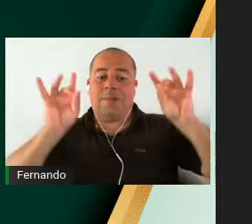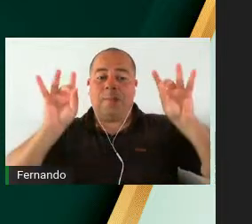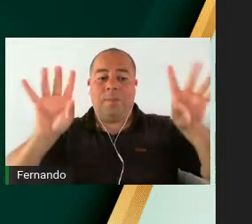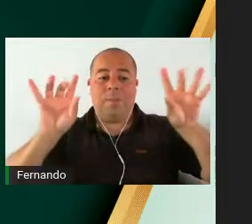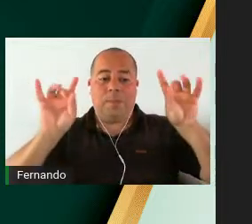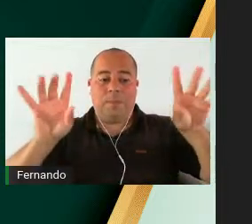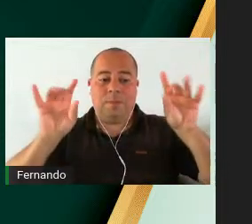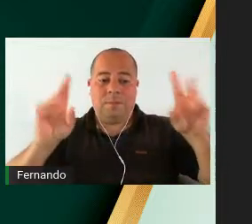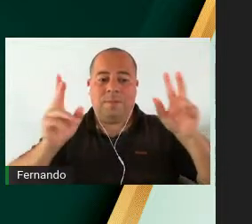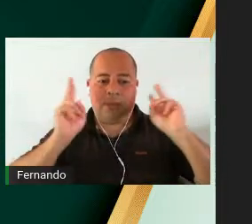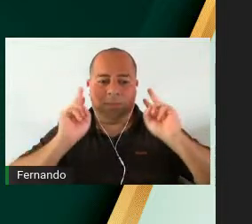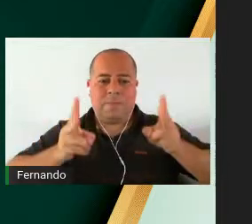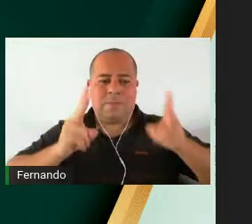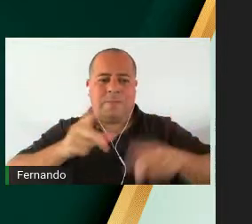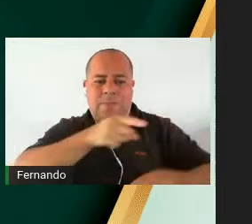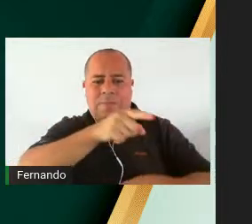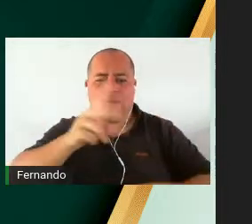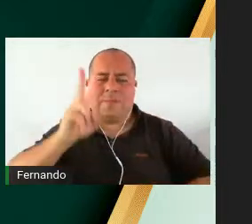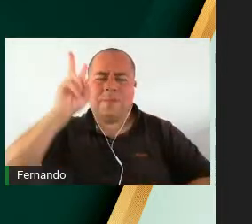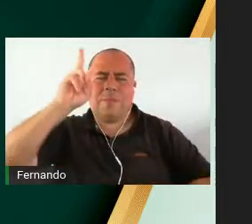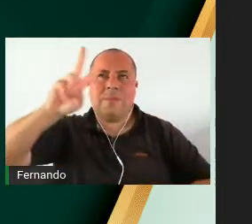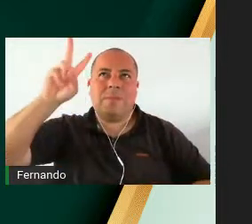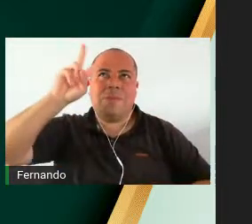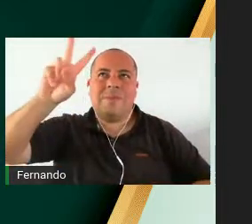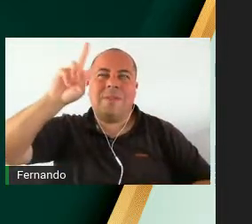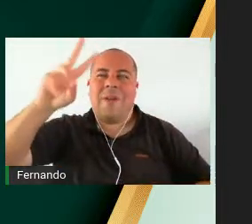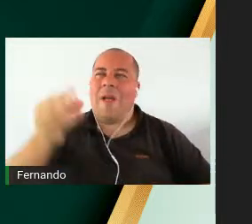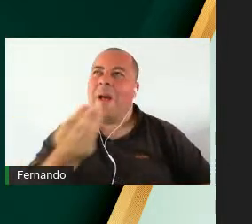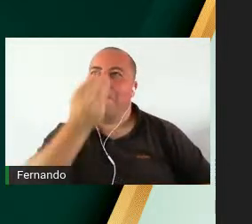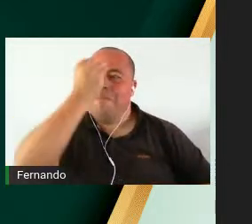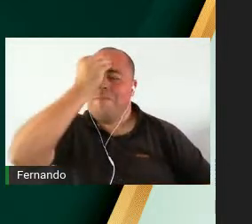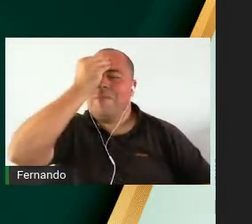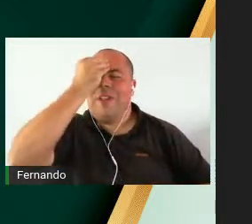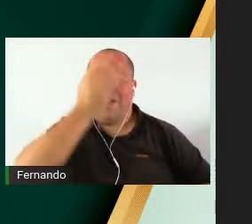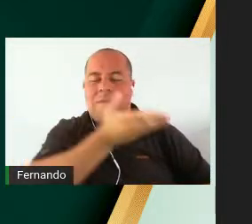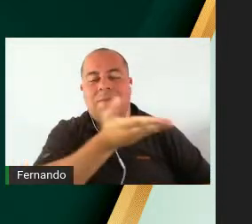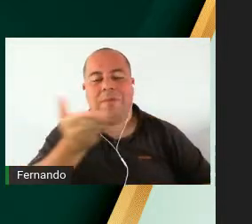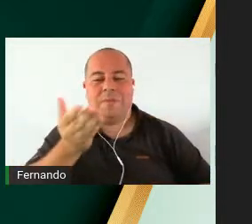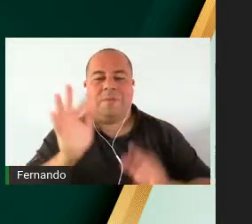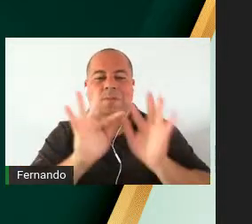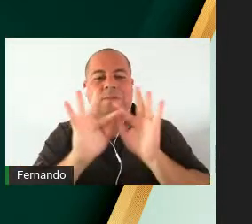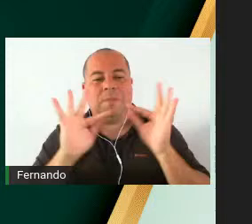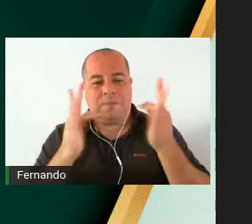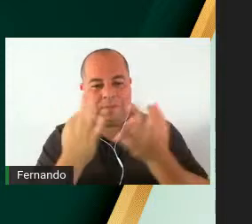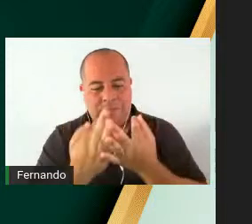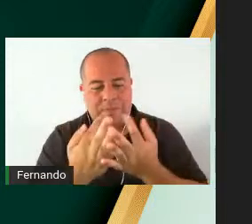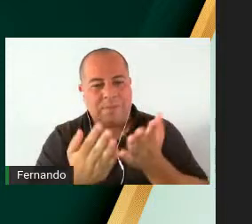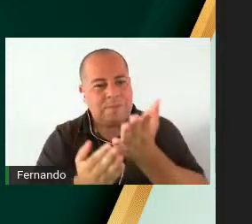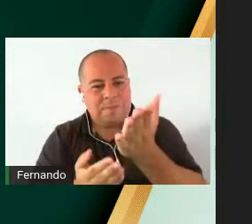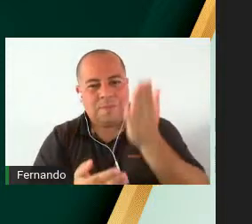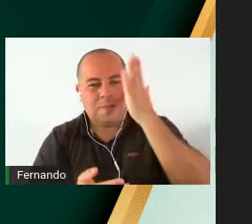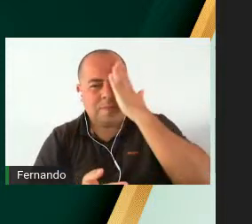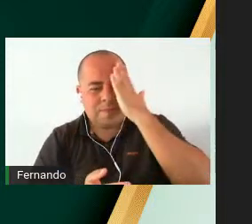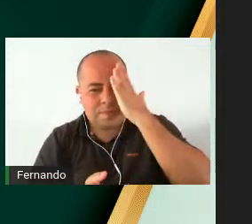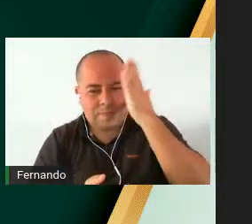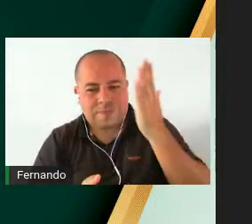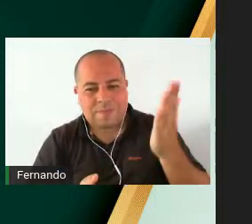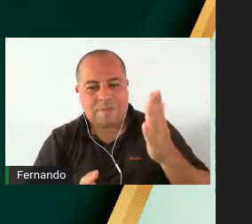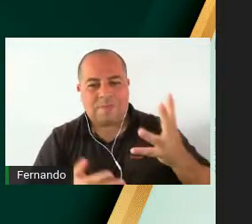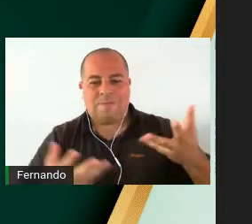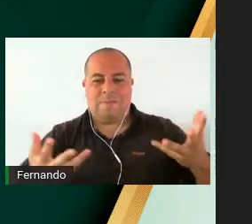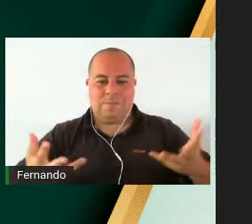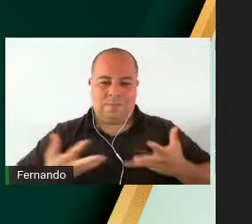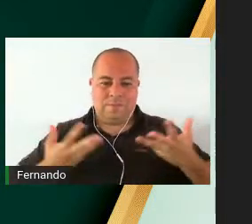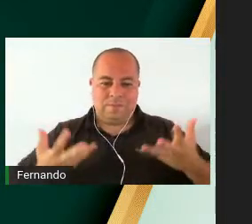para sempre será lembrada por vocês formandos e por suas famílias. Saibam que é motivo de alegria